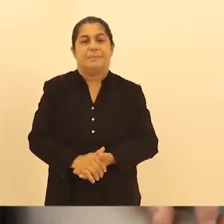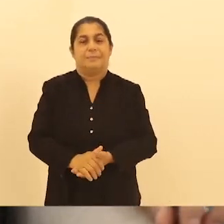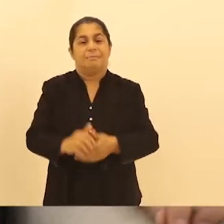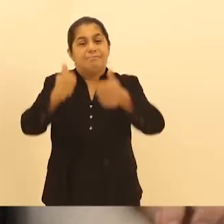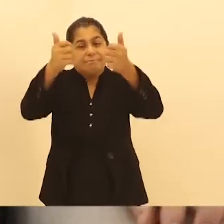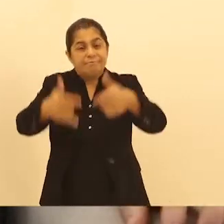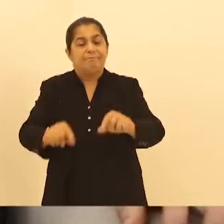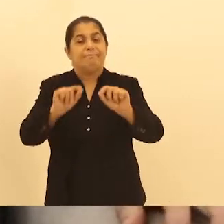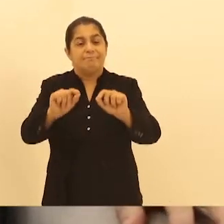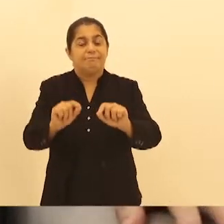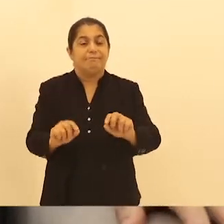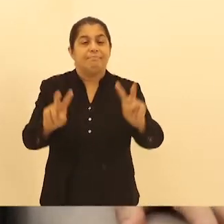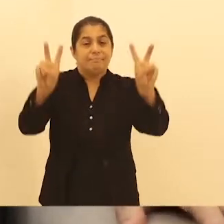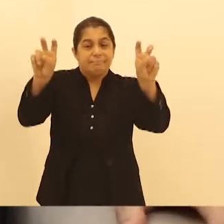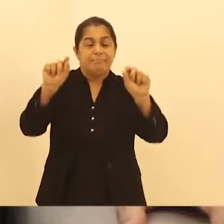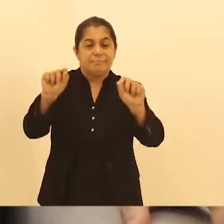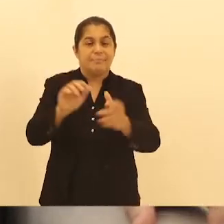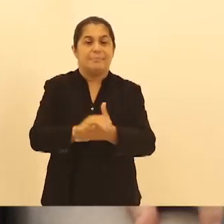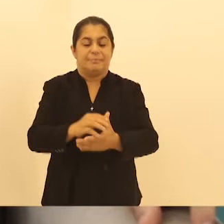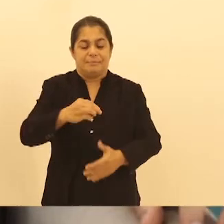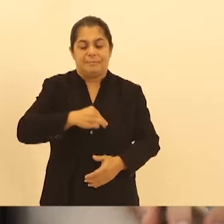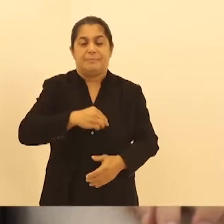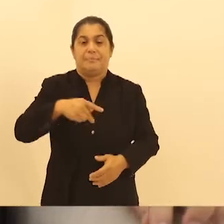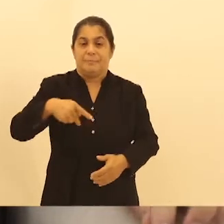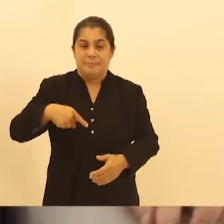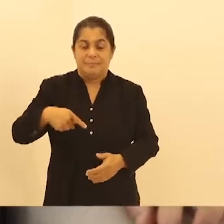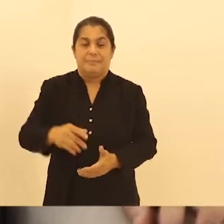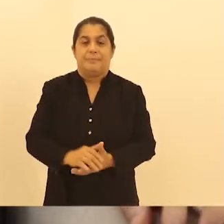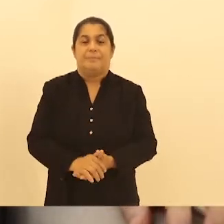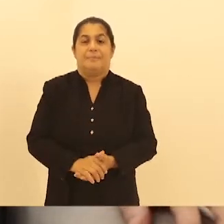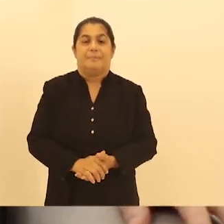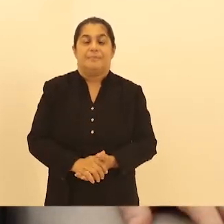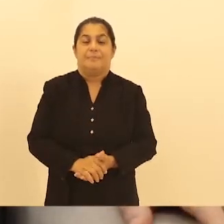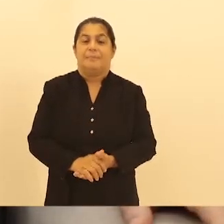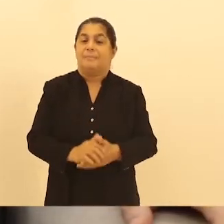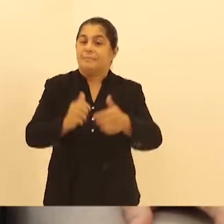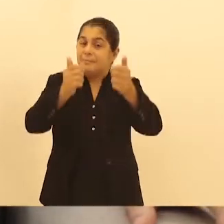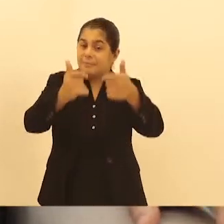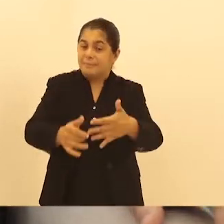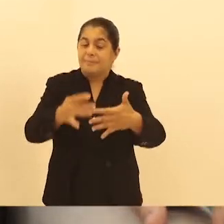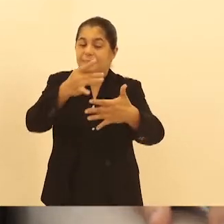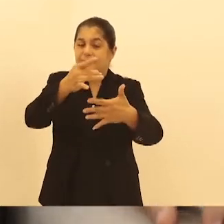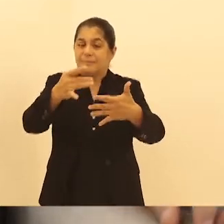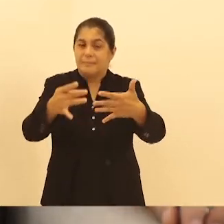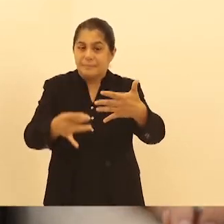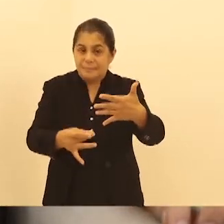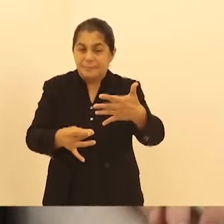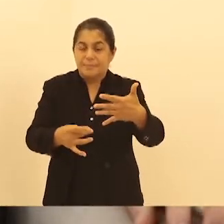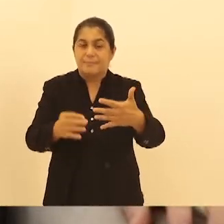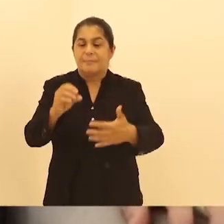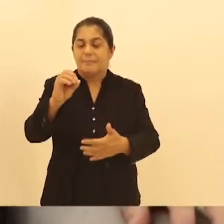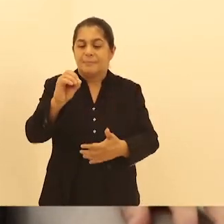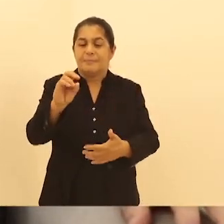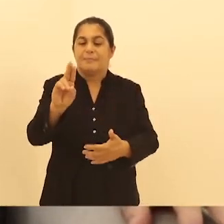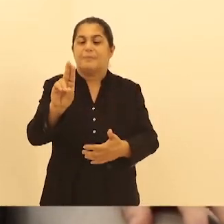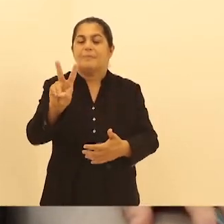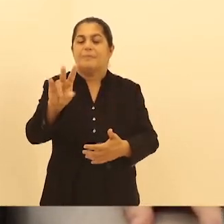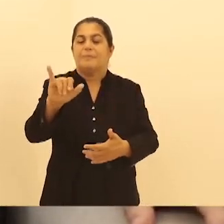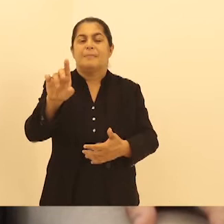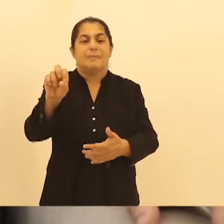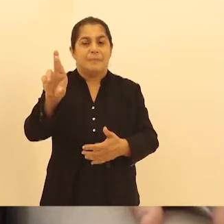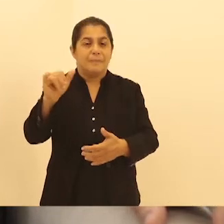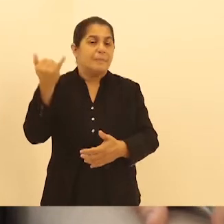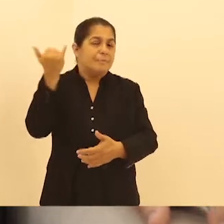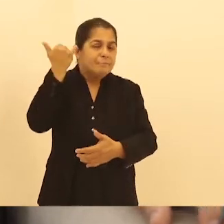para falar aqui em nome do ministério público e para tratar a respeito de ouvidoria ouvidoria